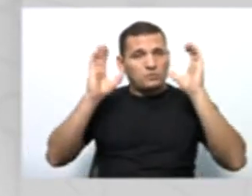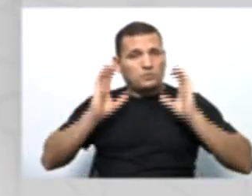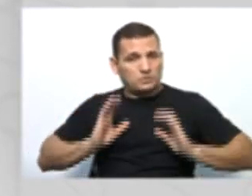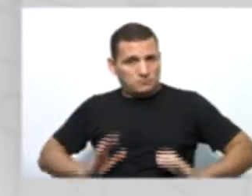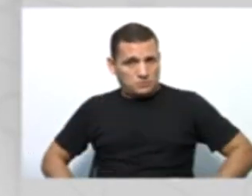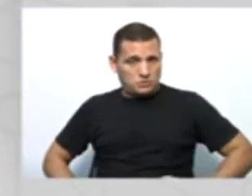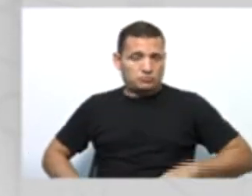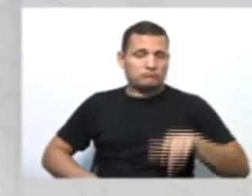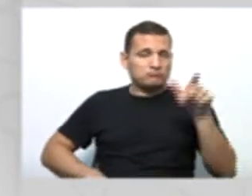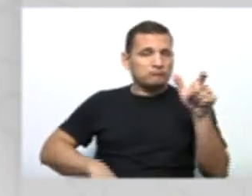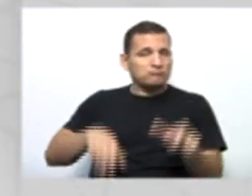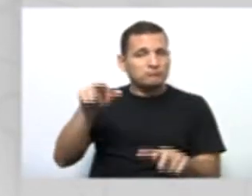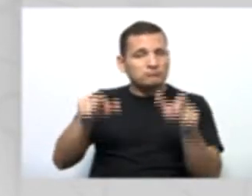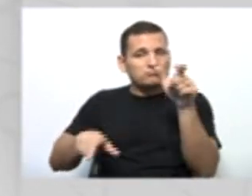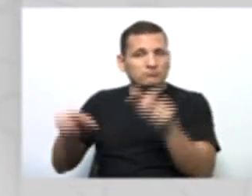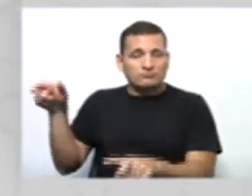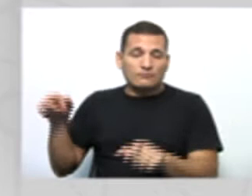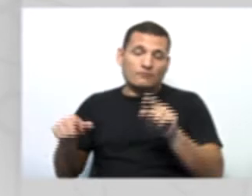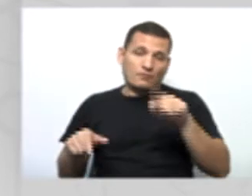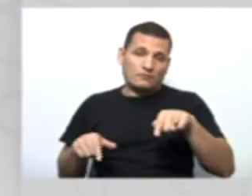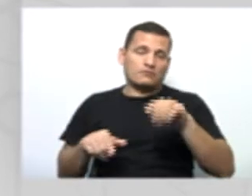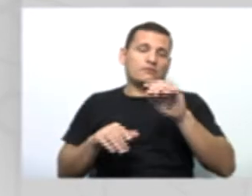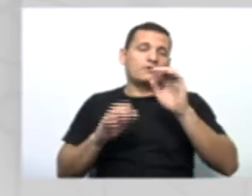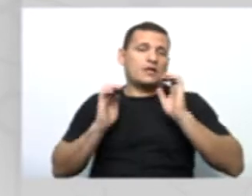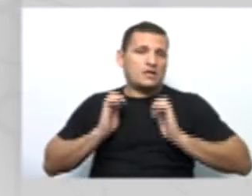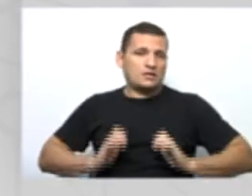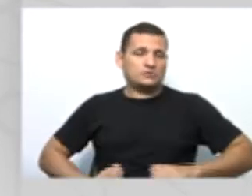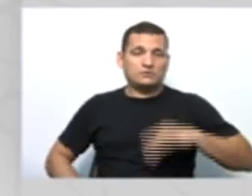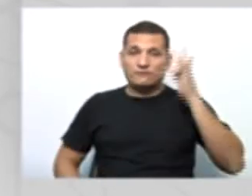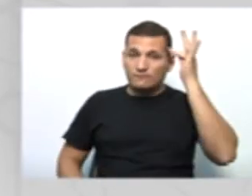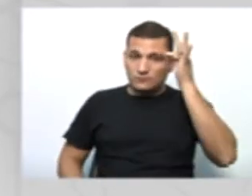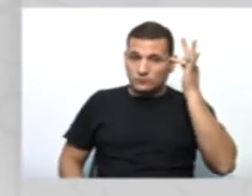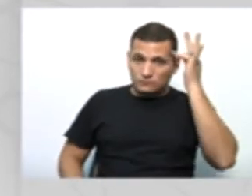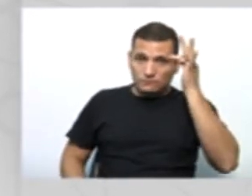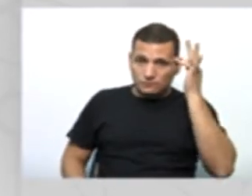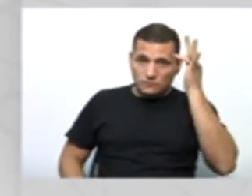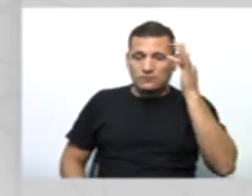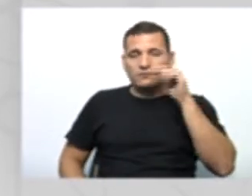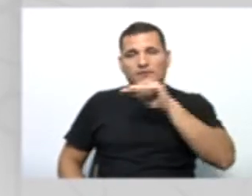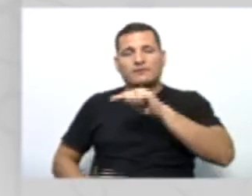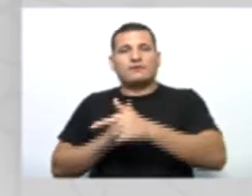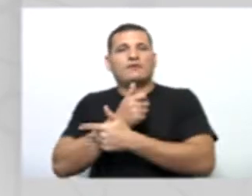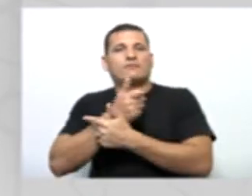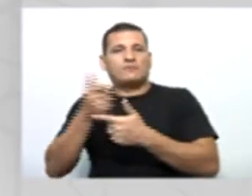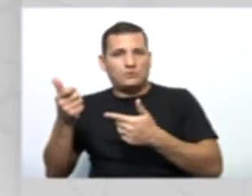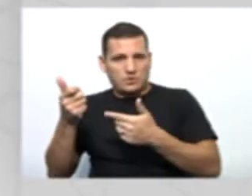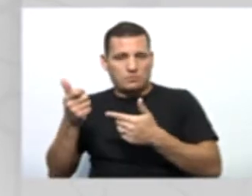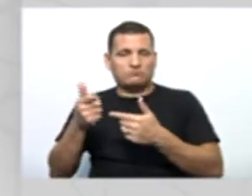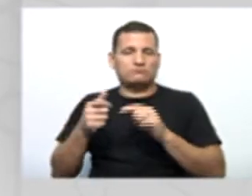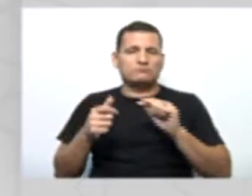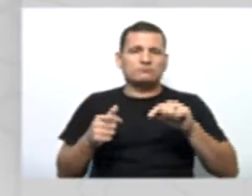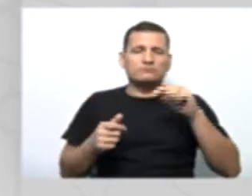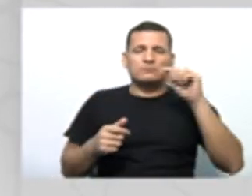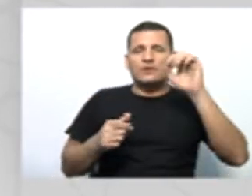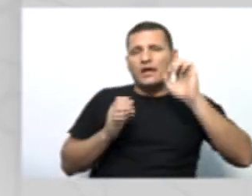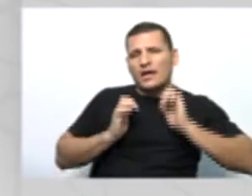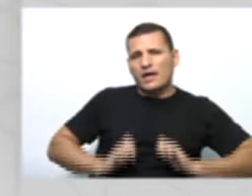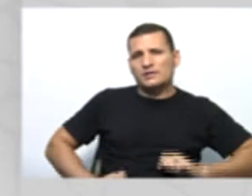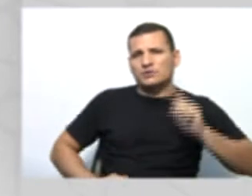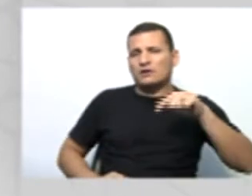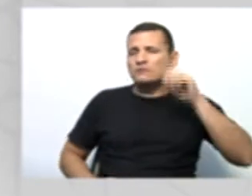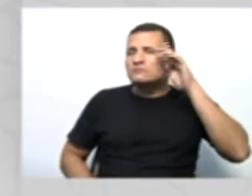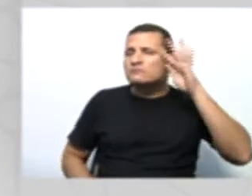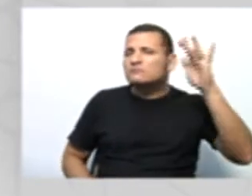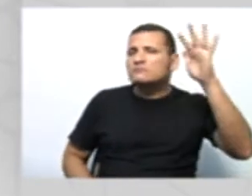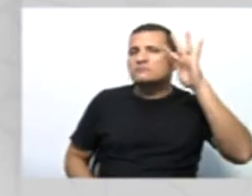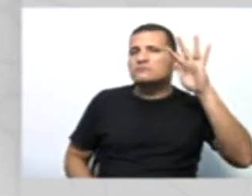comportamento dos homens. A ética seria a filosofia da moral. A ética seria a reflexão teórica sobre a